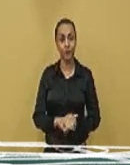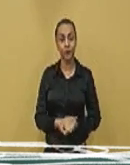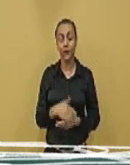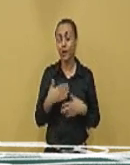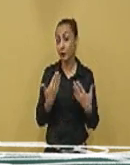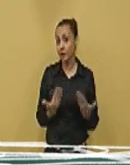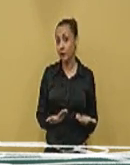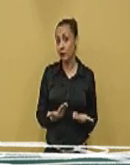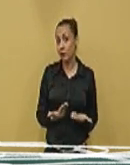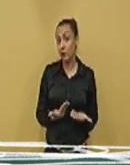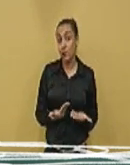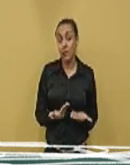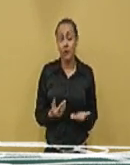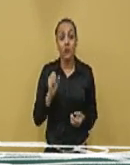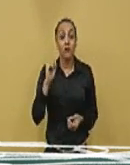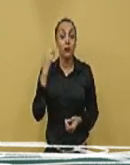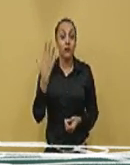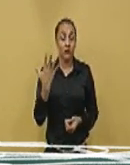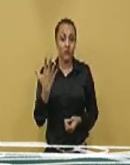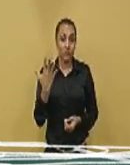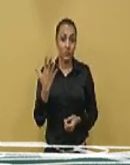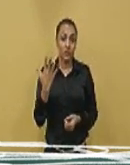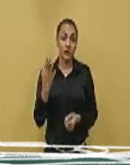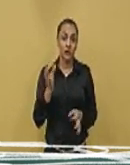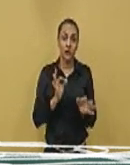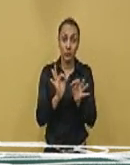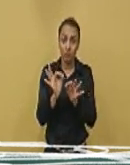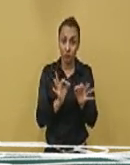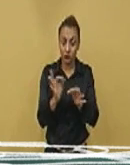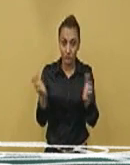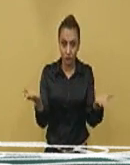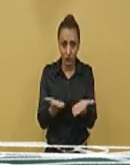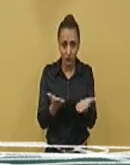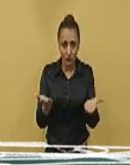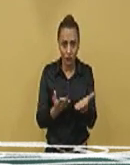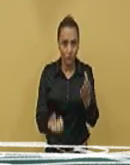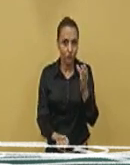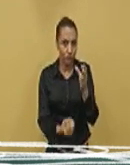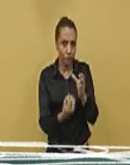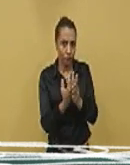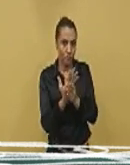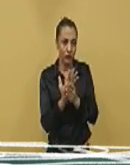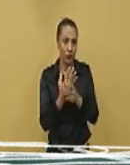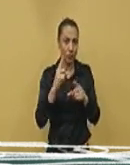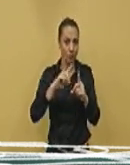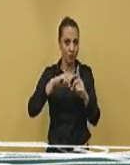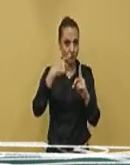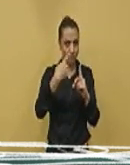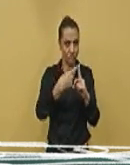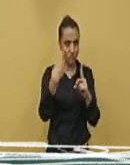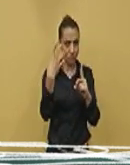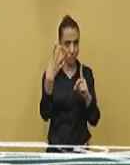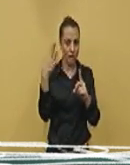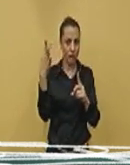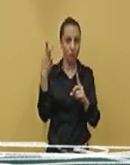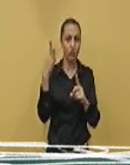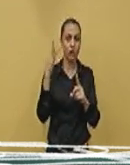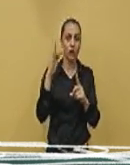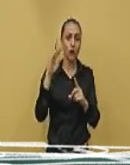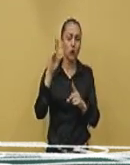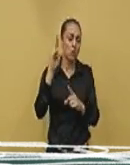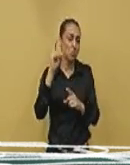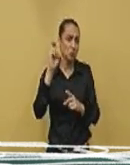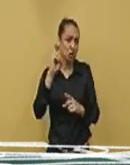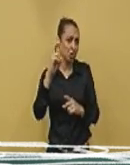Então, o que aconteceu que eles fizeram agora? Foram criadas mais 4 ou 5 universidades federais.